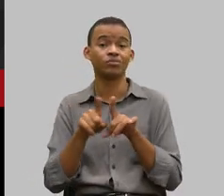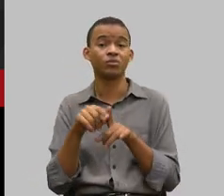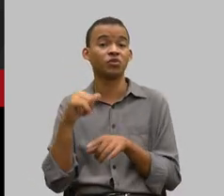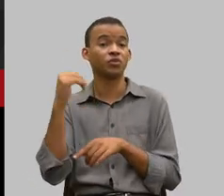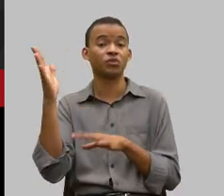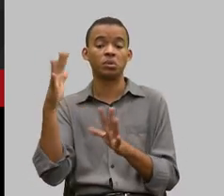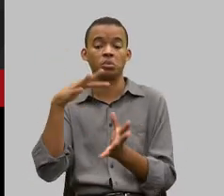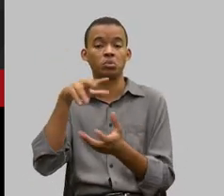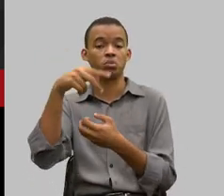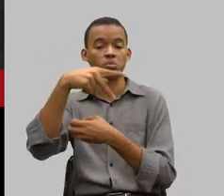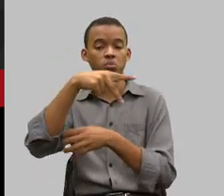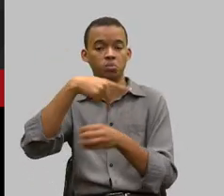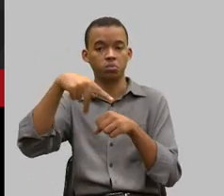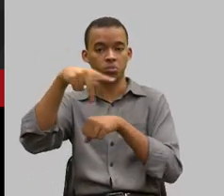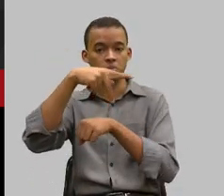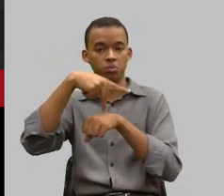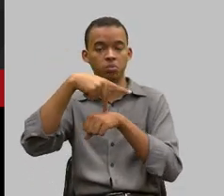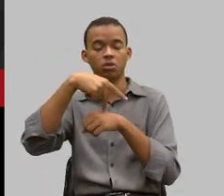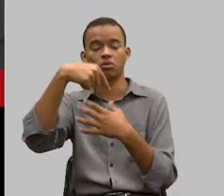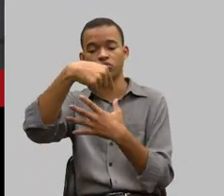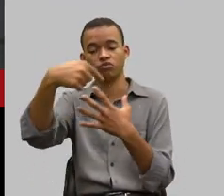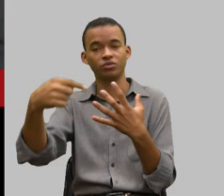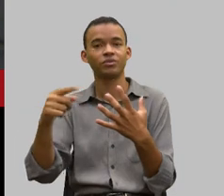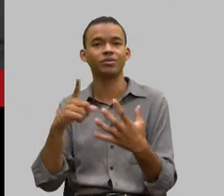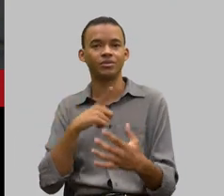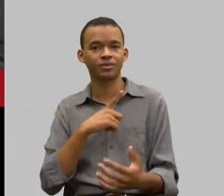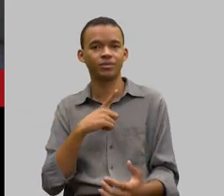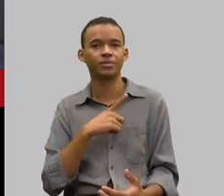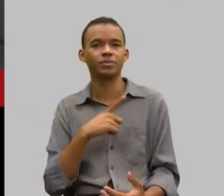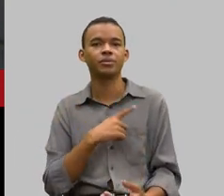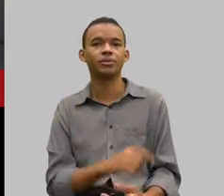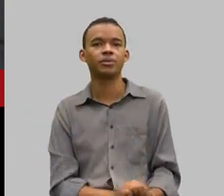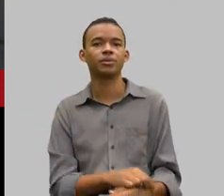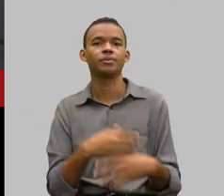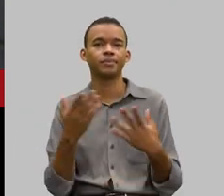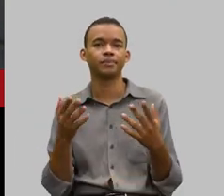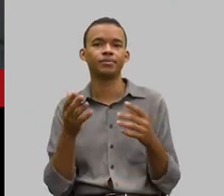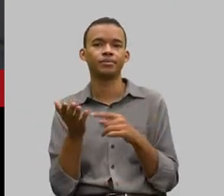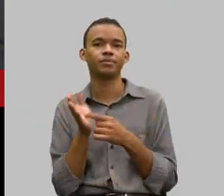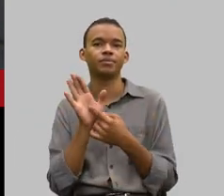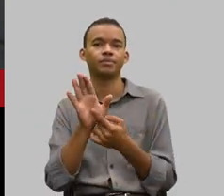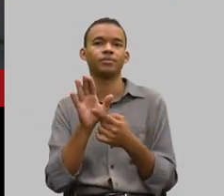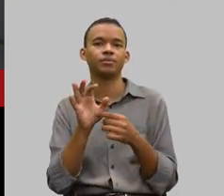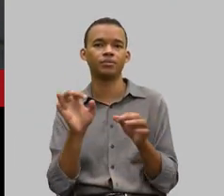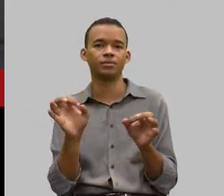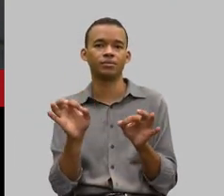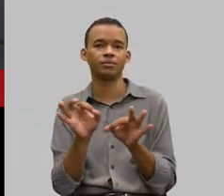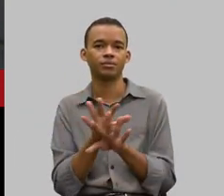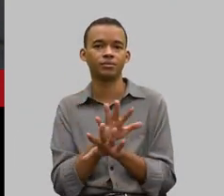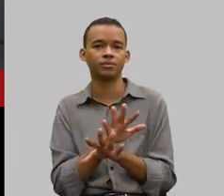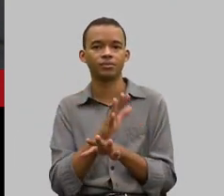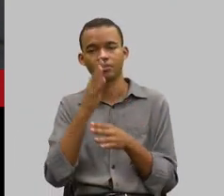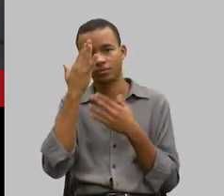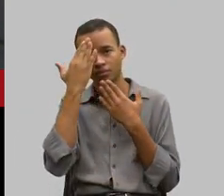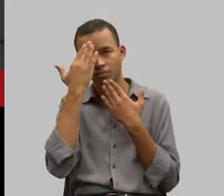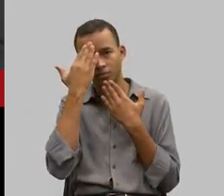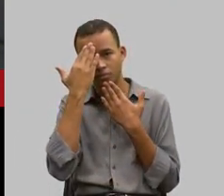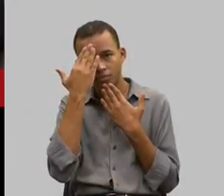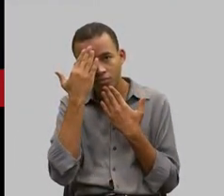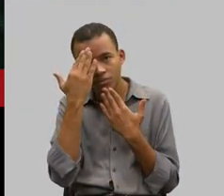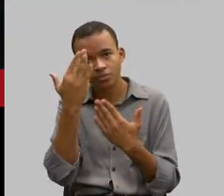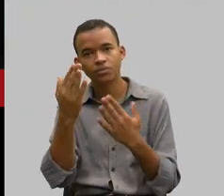editorias é isso gastei menos da metade do tempo aí muito obrigado pela